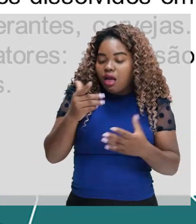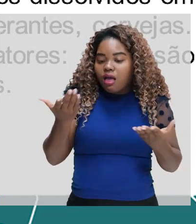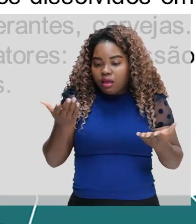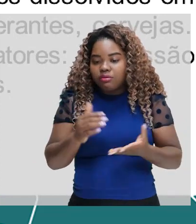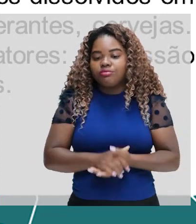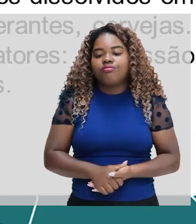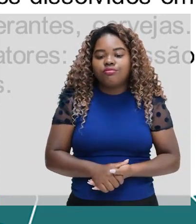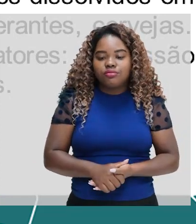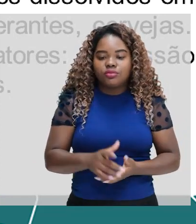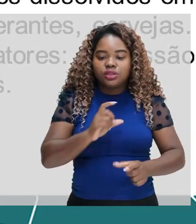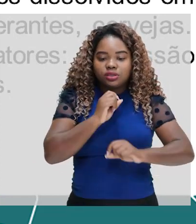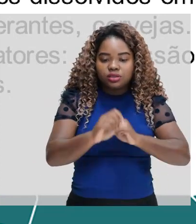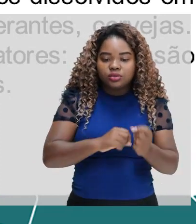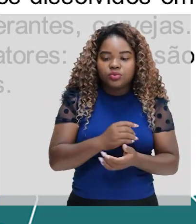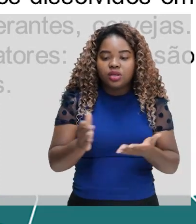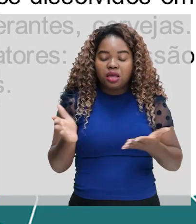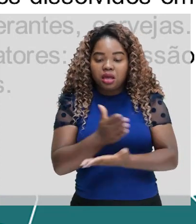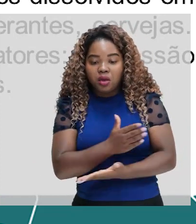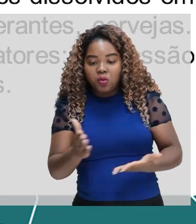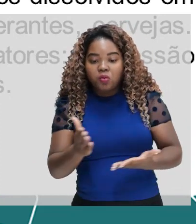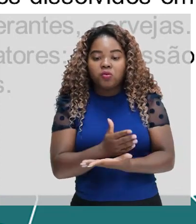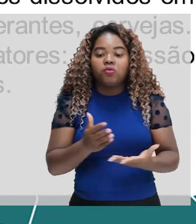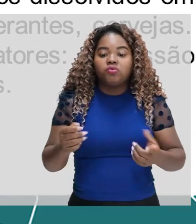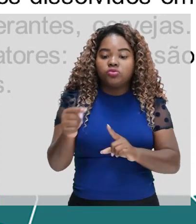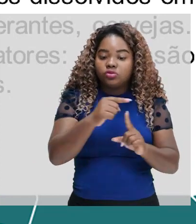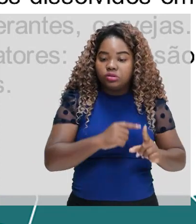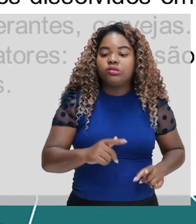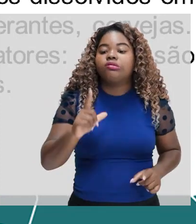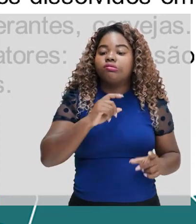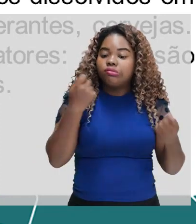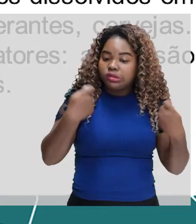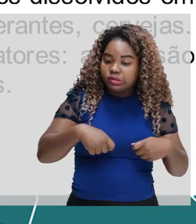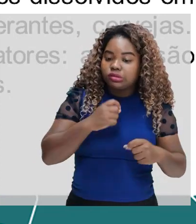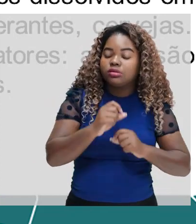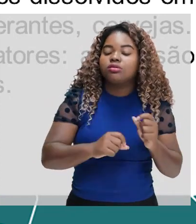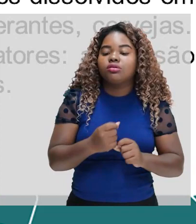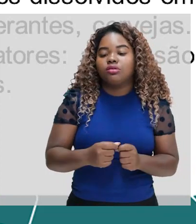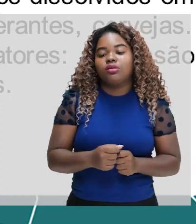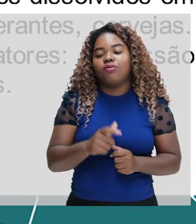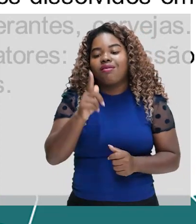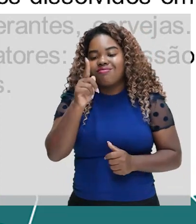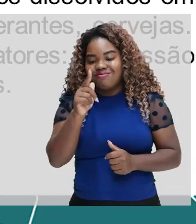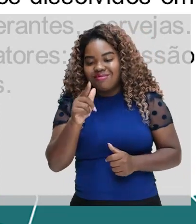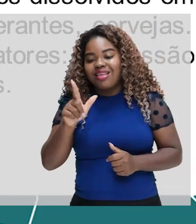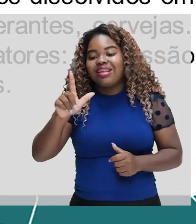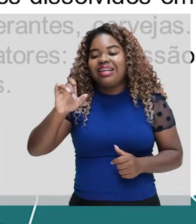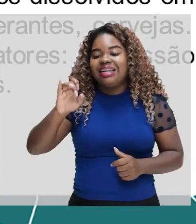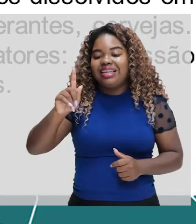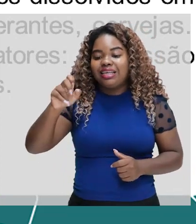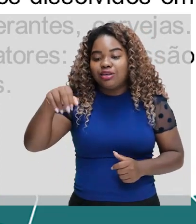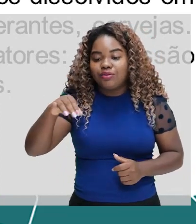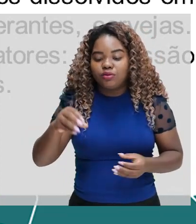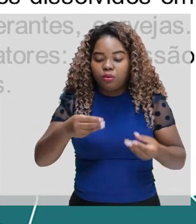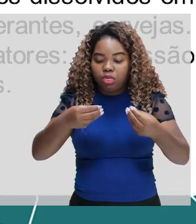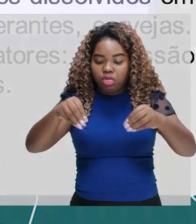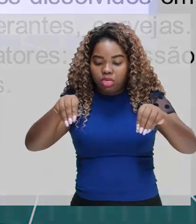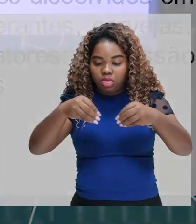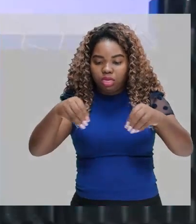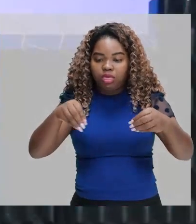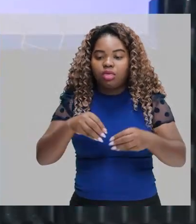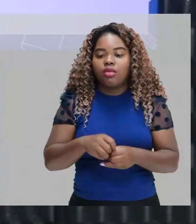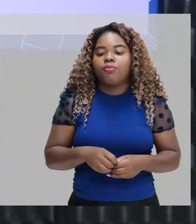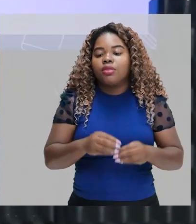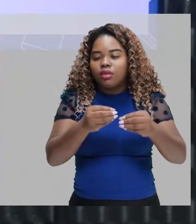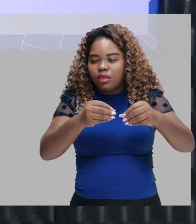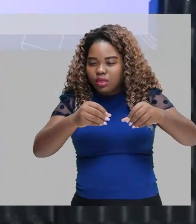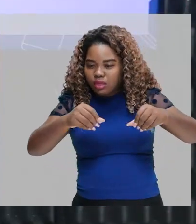menos um dos componentes deve estar no estado líquido, certo? Aí nós vamos ter soluções formadas